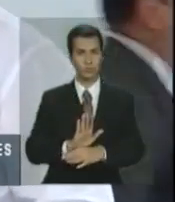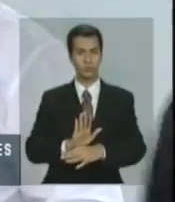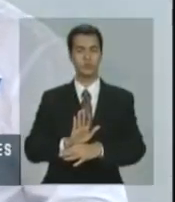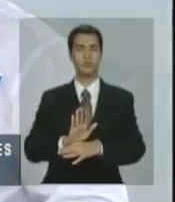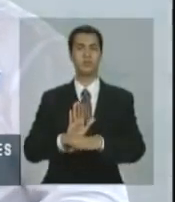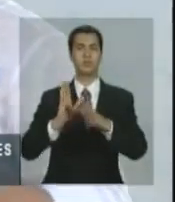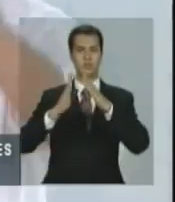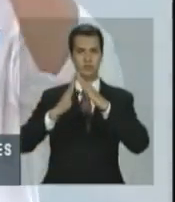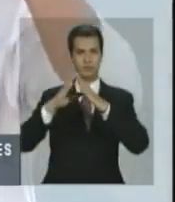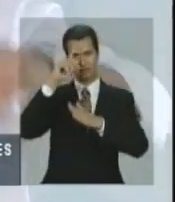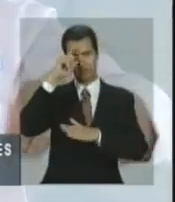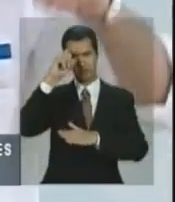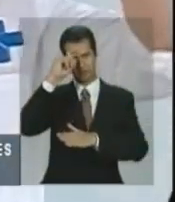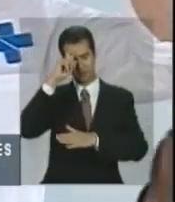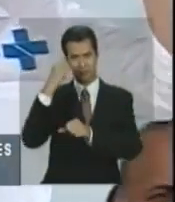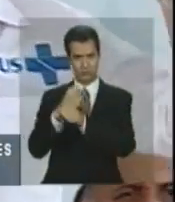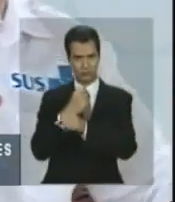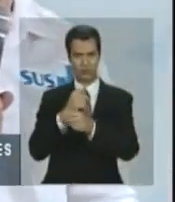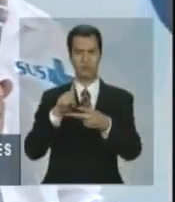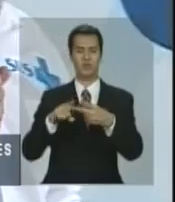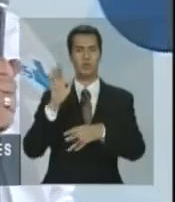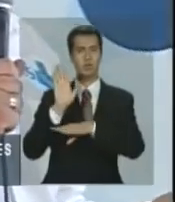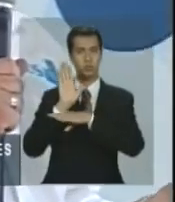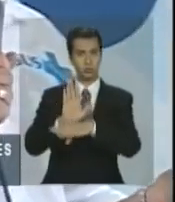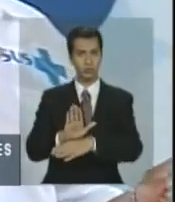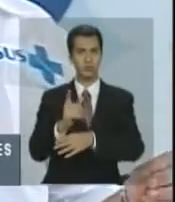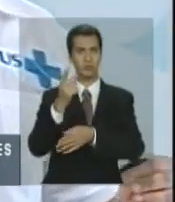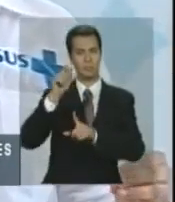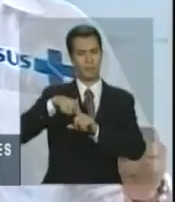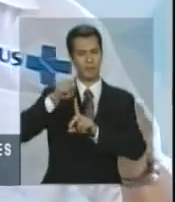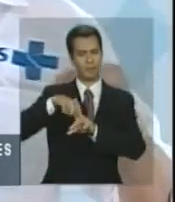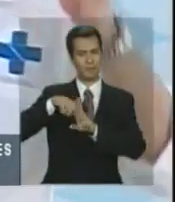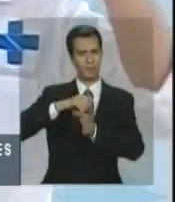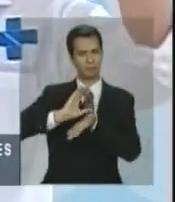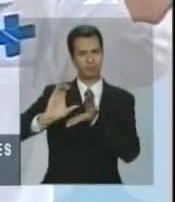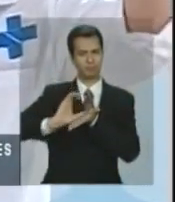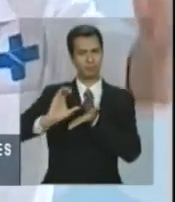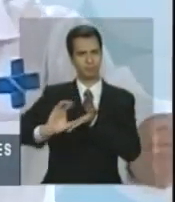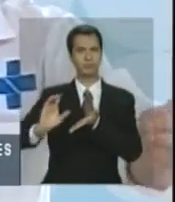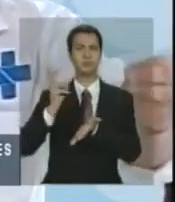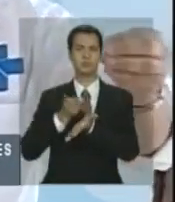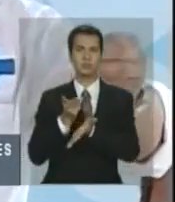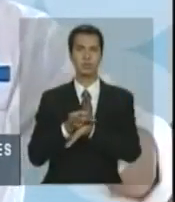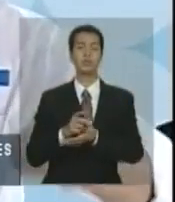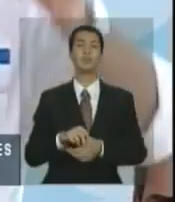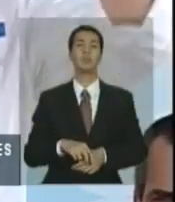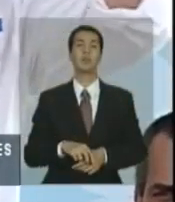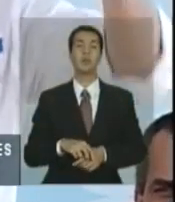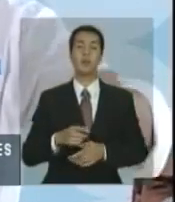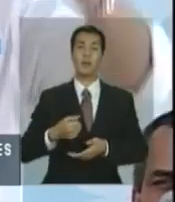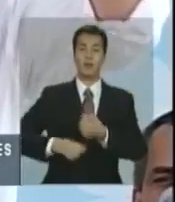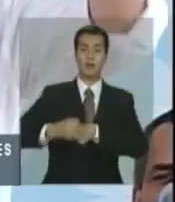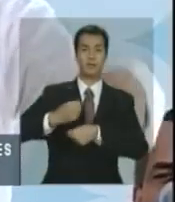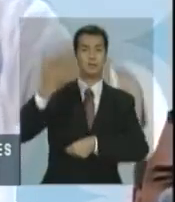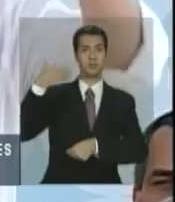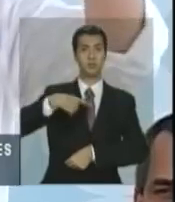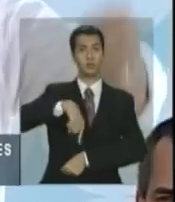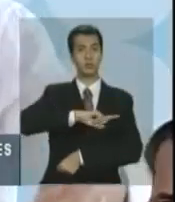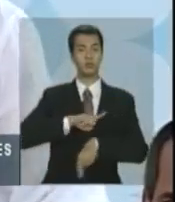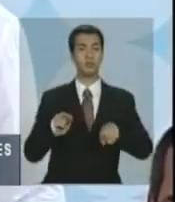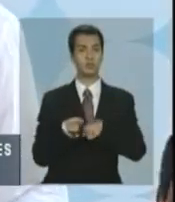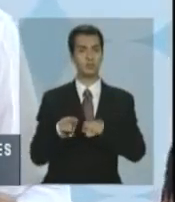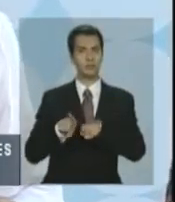família, desde o ano passado, o Ministério da Saúde, nós criamos um incentivo para a qualidade do trabalho